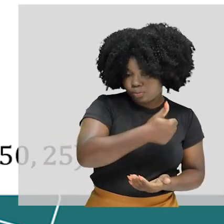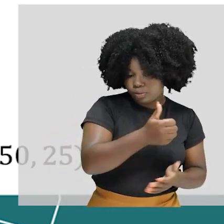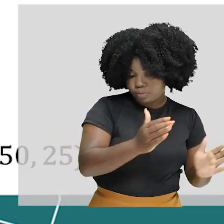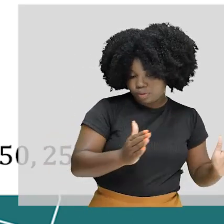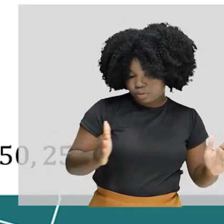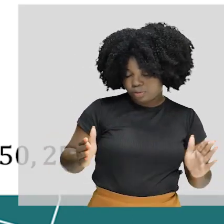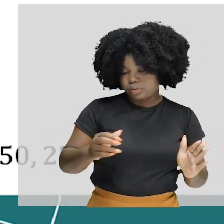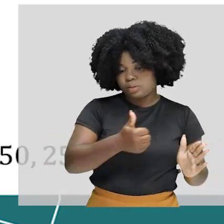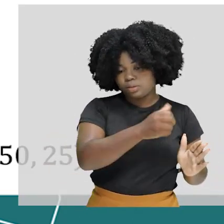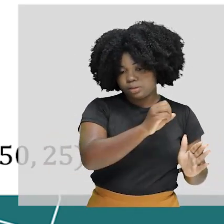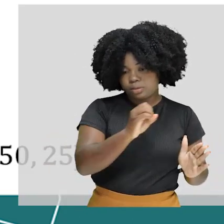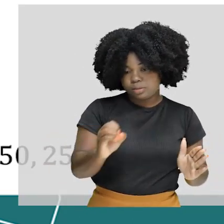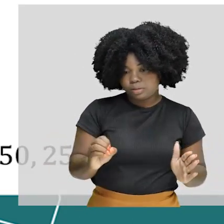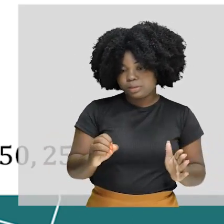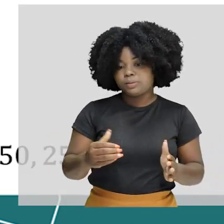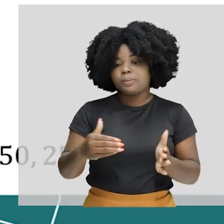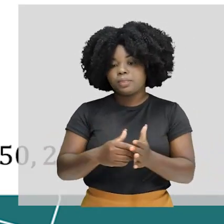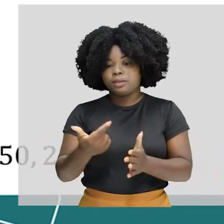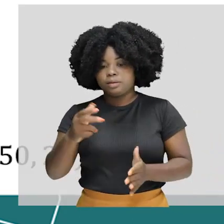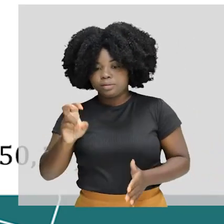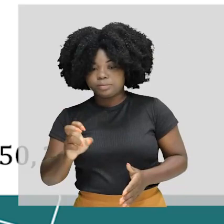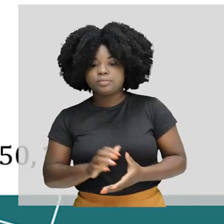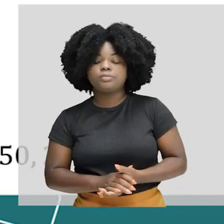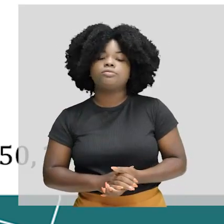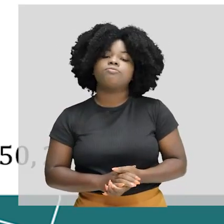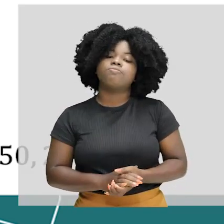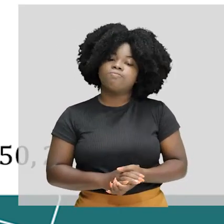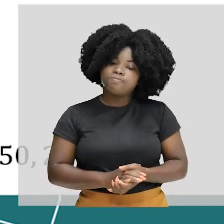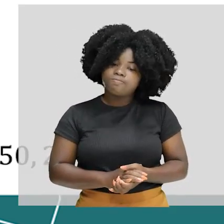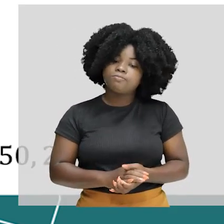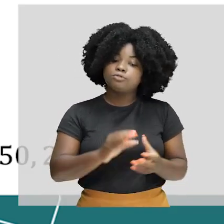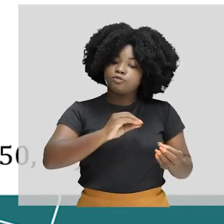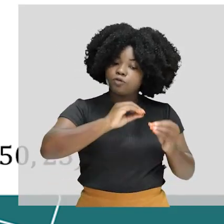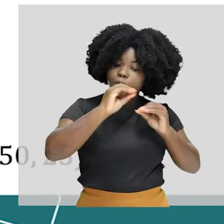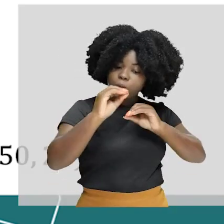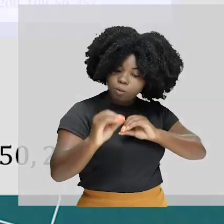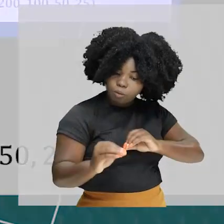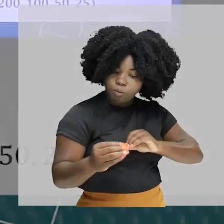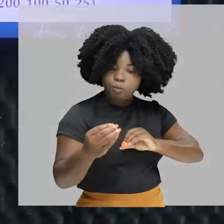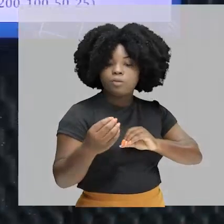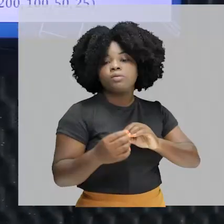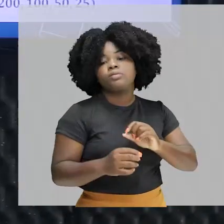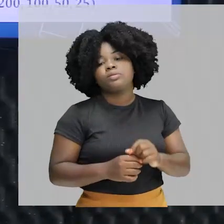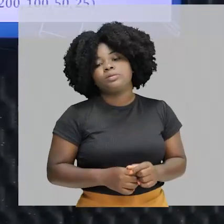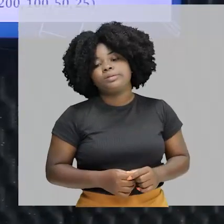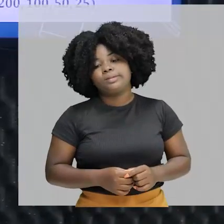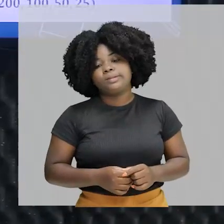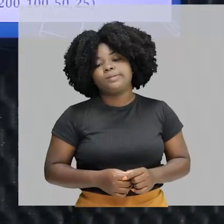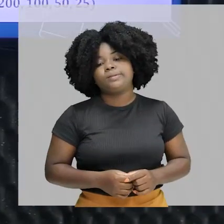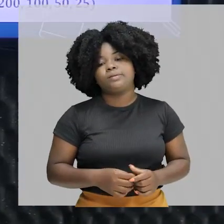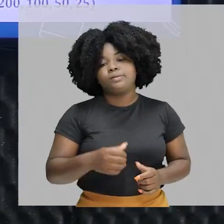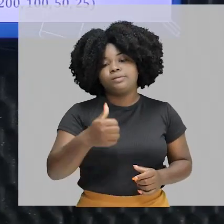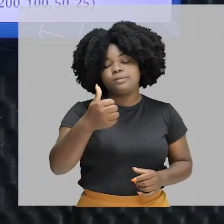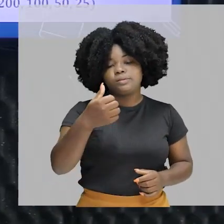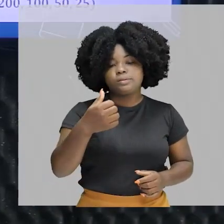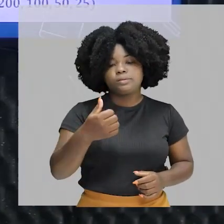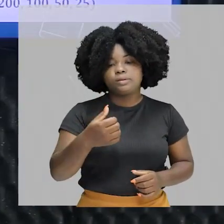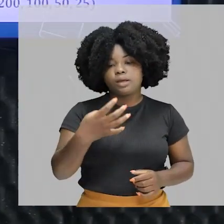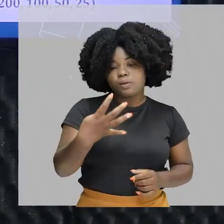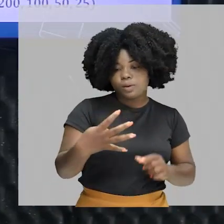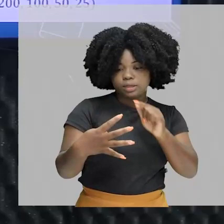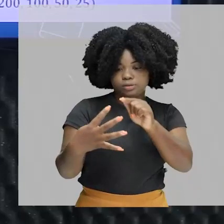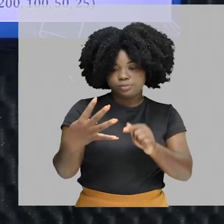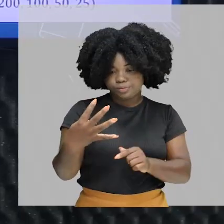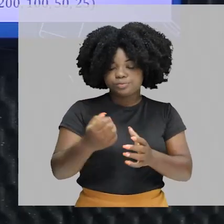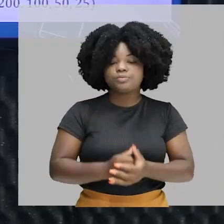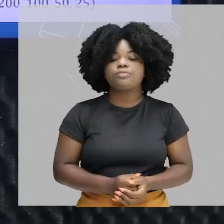sequência era o 800, o último 25 e foram inseridos quatro meios, tá? Então, calculando o